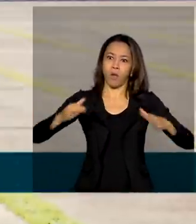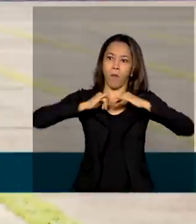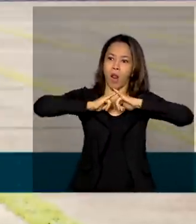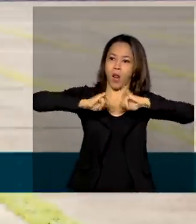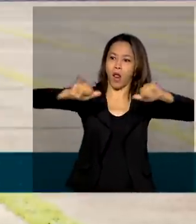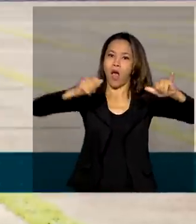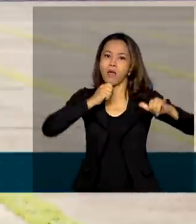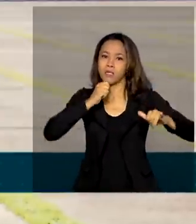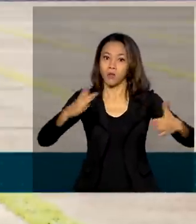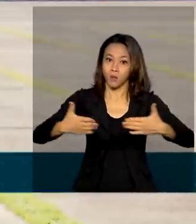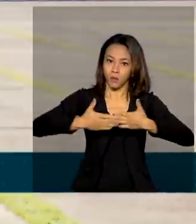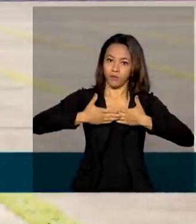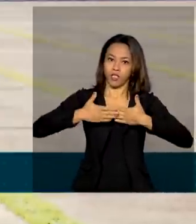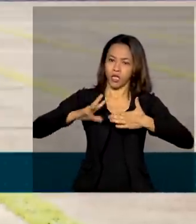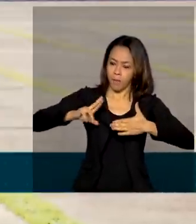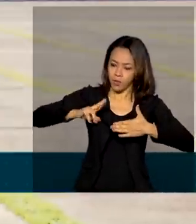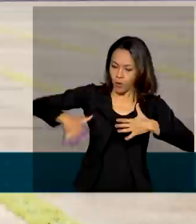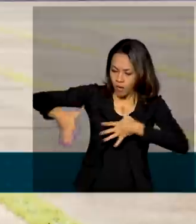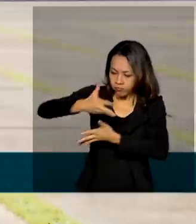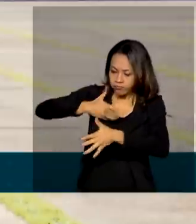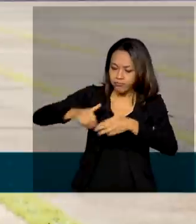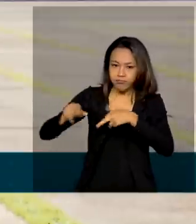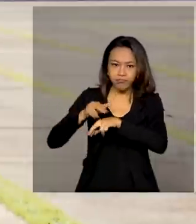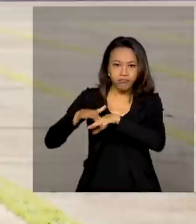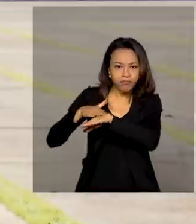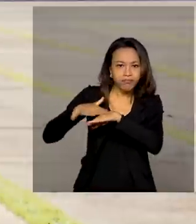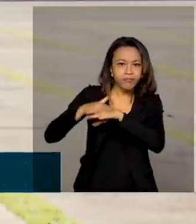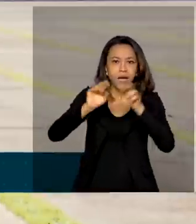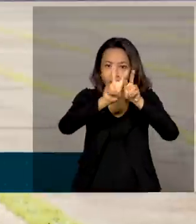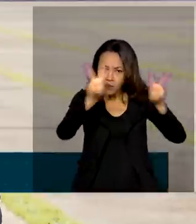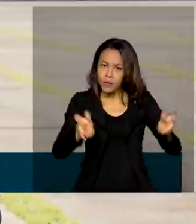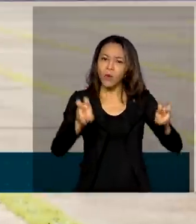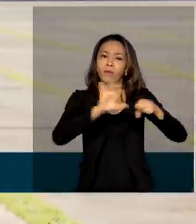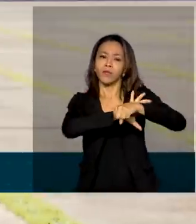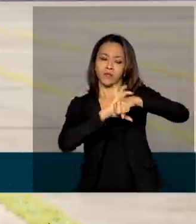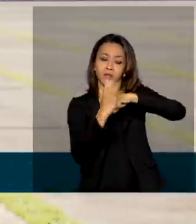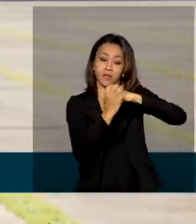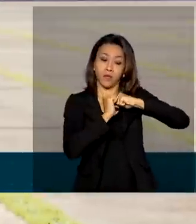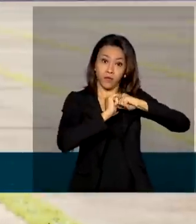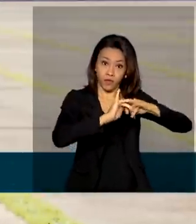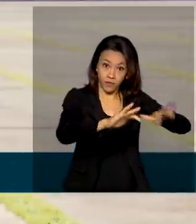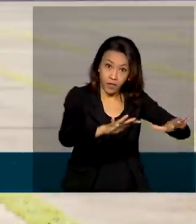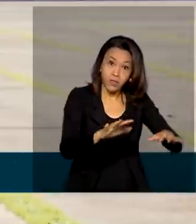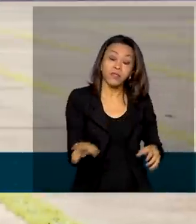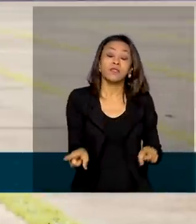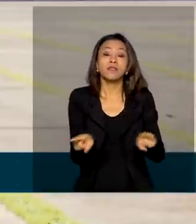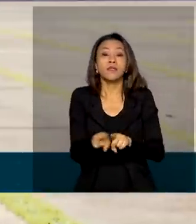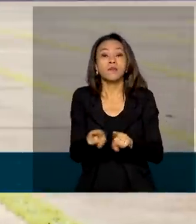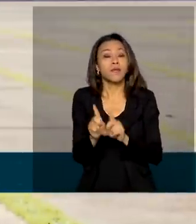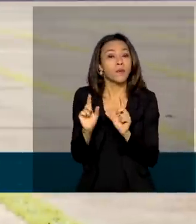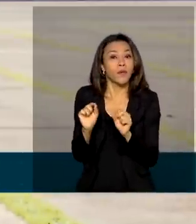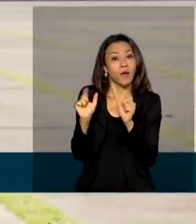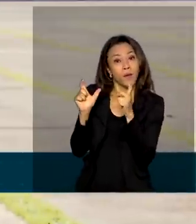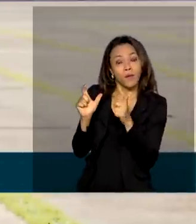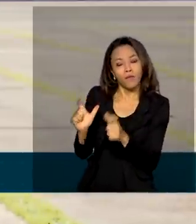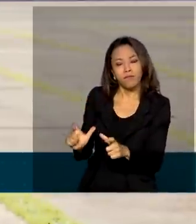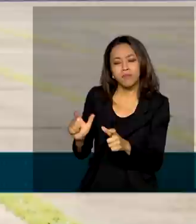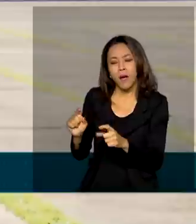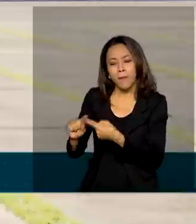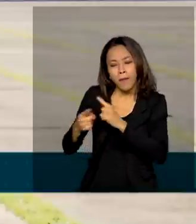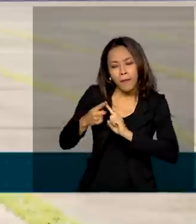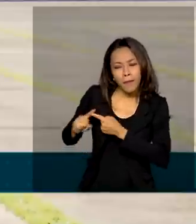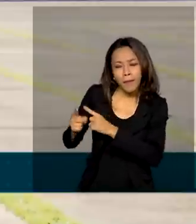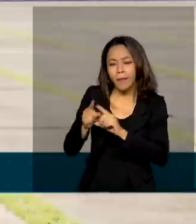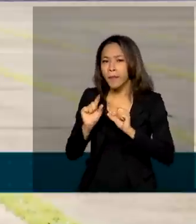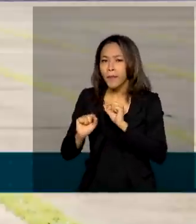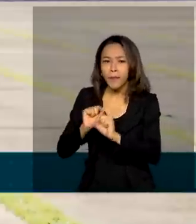fortalecer o ambiente de União nacional para a prevenção e combate a calvície 19 além de servir de espaço para discussão de ações